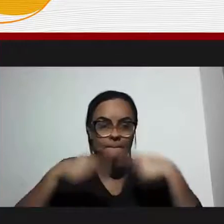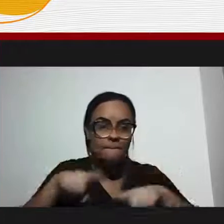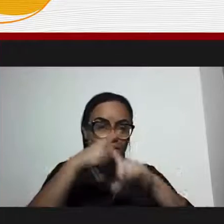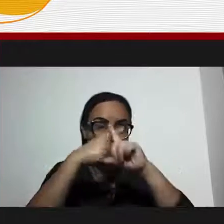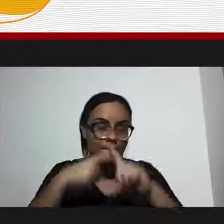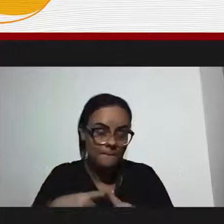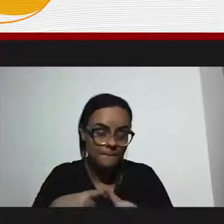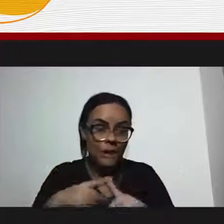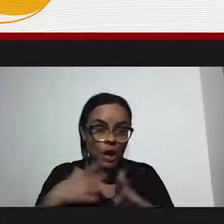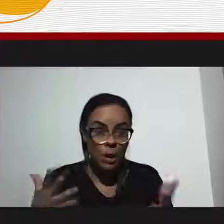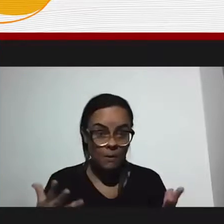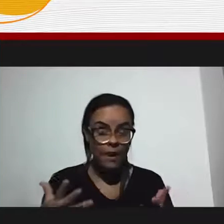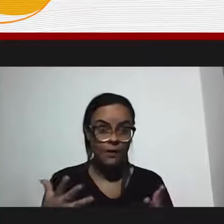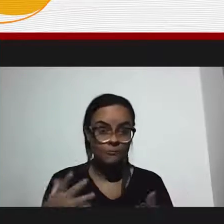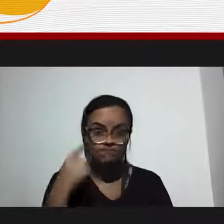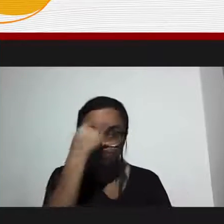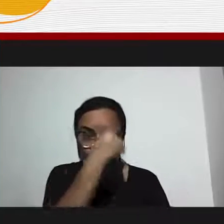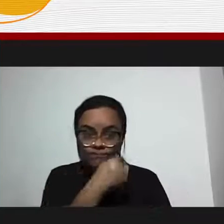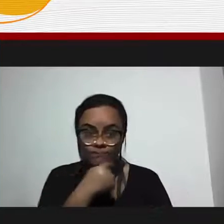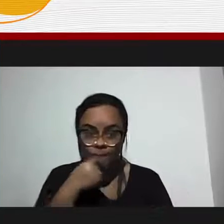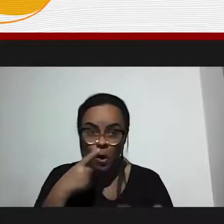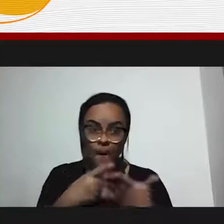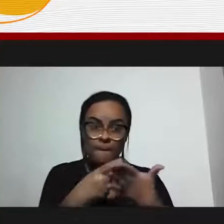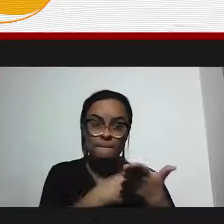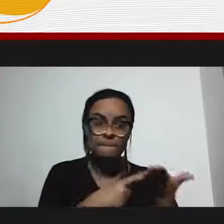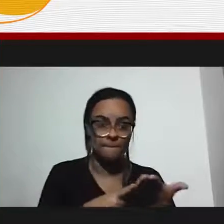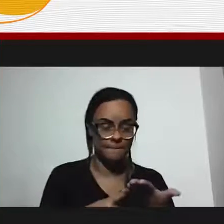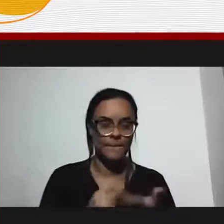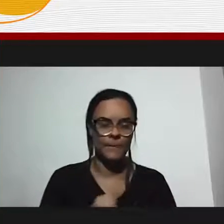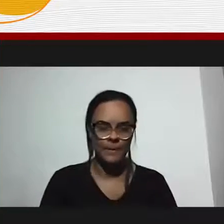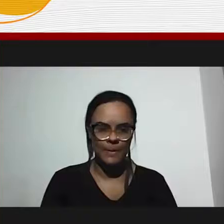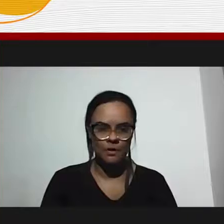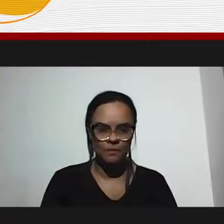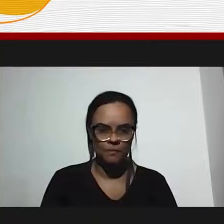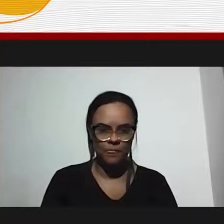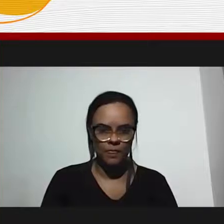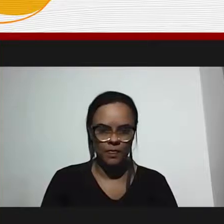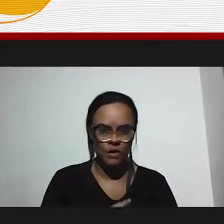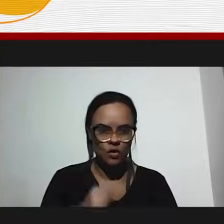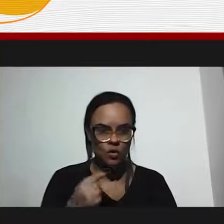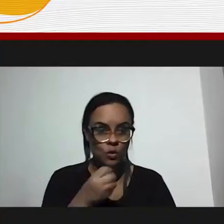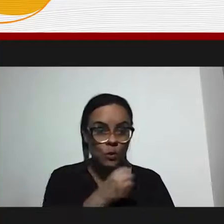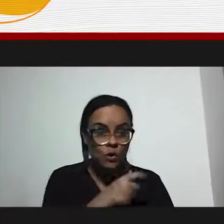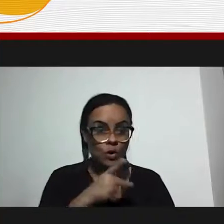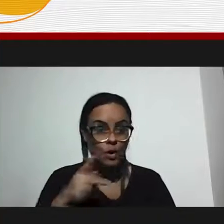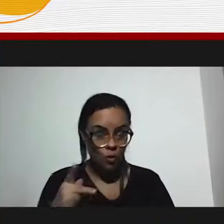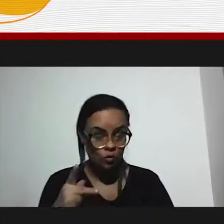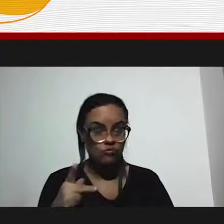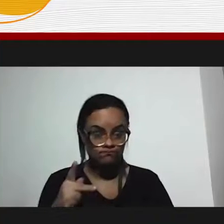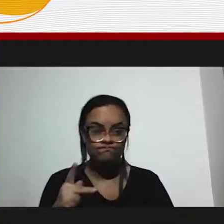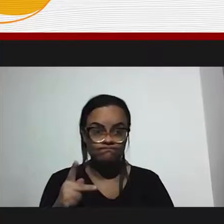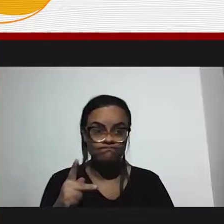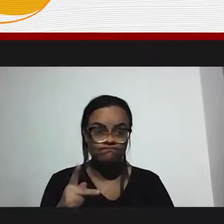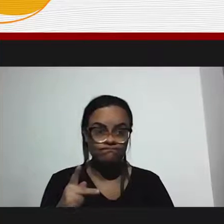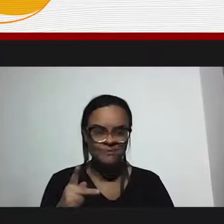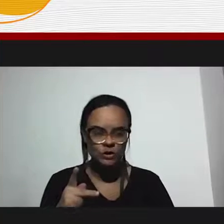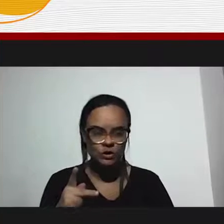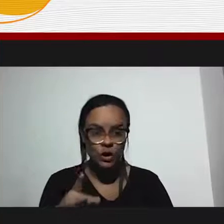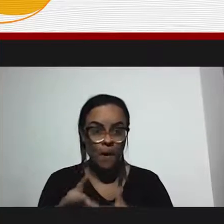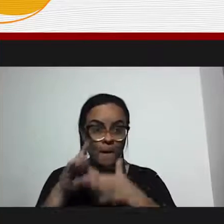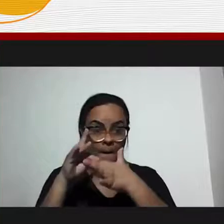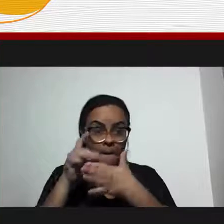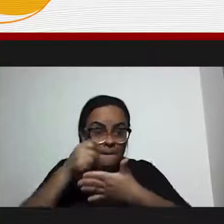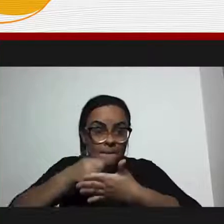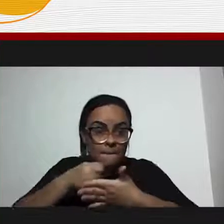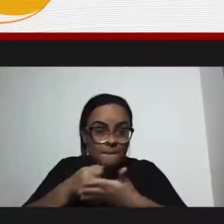tenho que exercer uma carga horária dentro da empresa. Porque quando eu me aposentar das competições, eu tenho um cargo a cumprir, eu